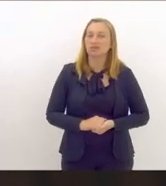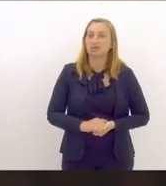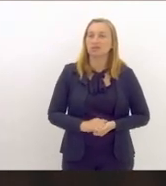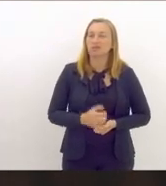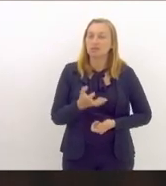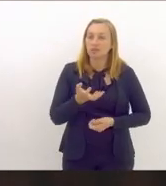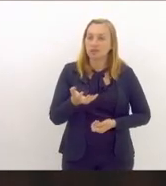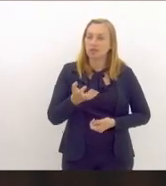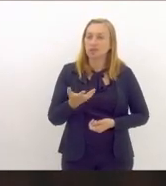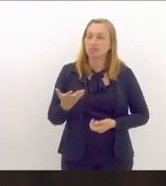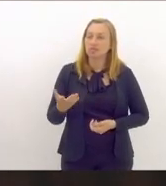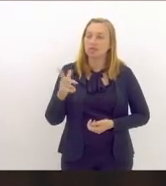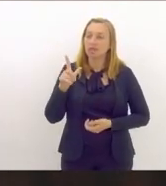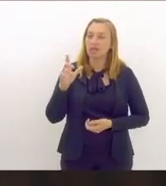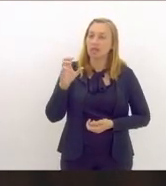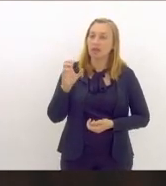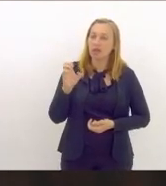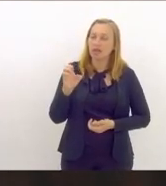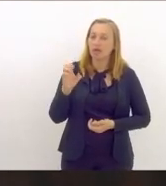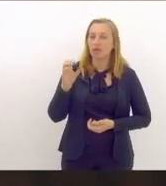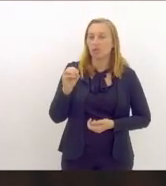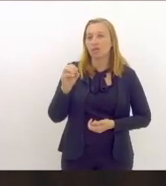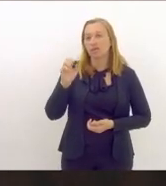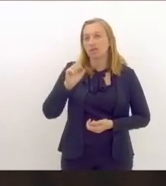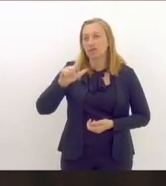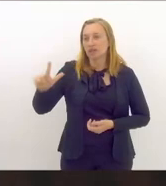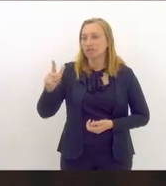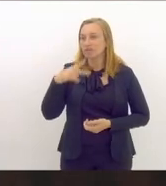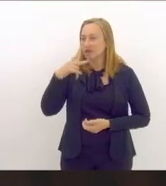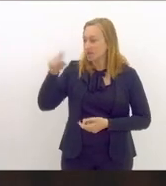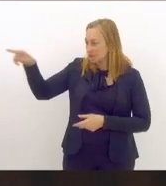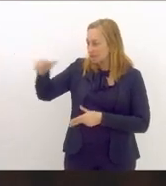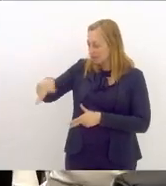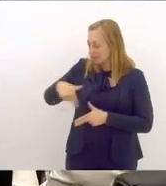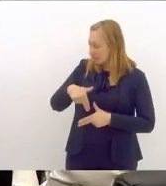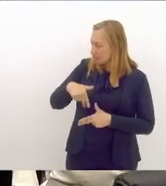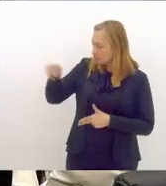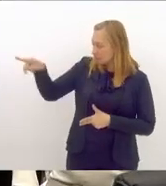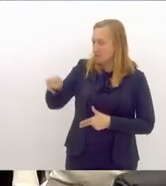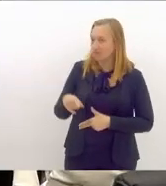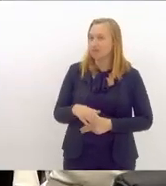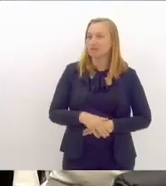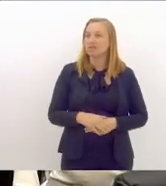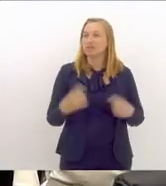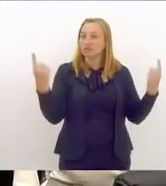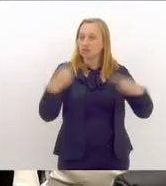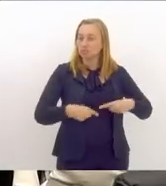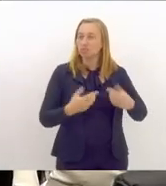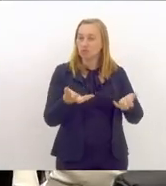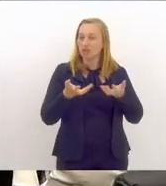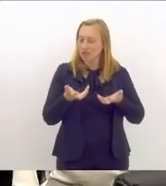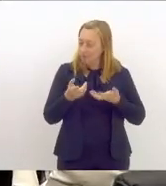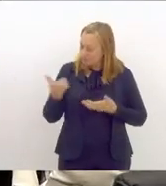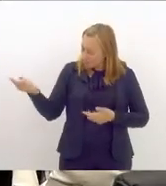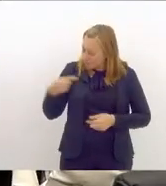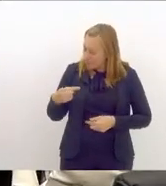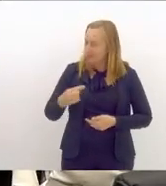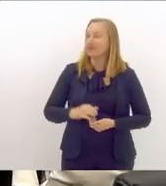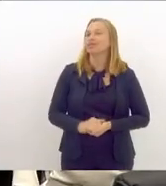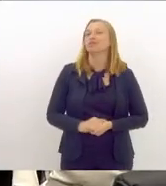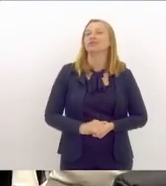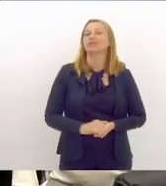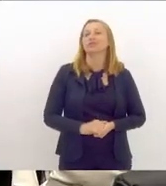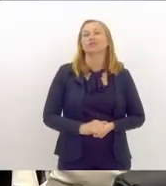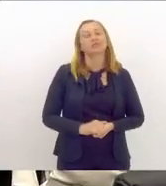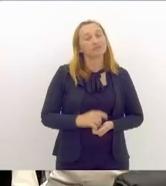que o nosso Leonel fizesse uma fala. Fala lá na tribuna, Leonel. Você que disputou aí, queria vir para cá.